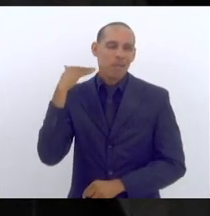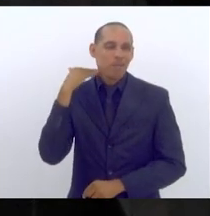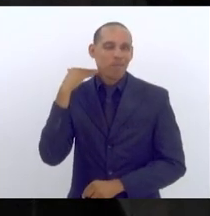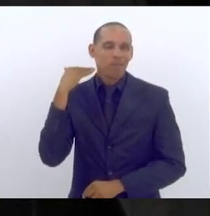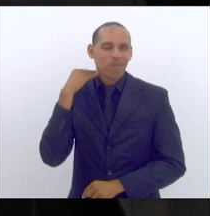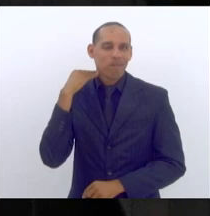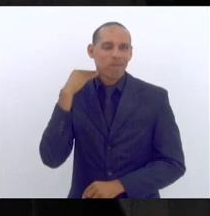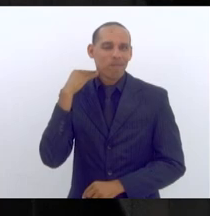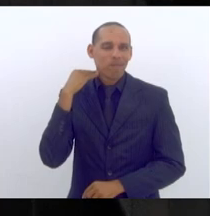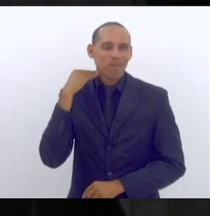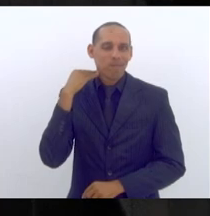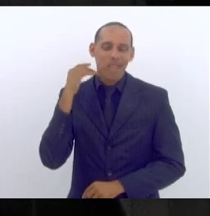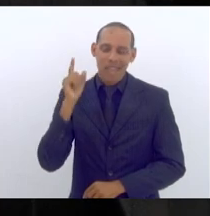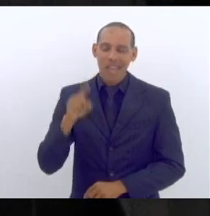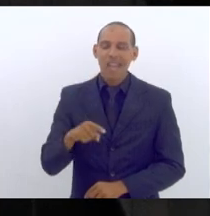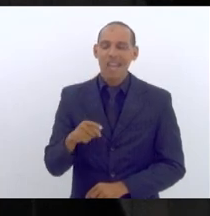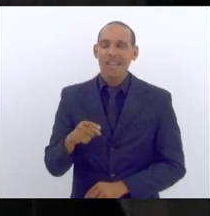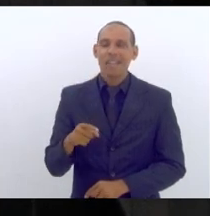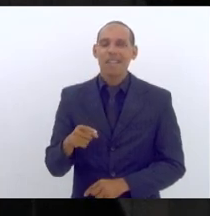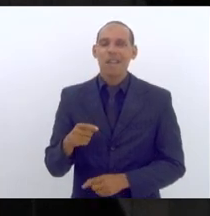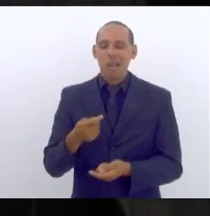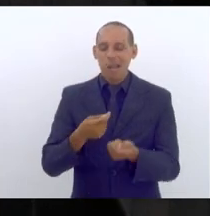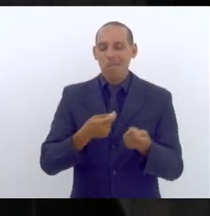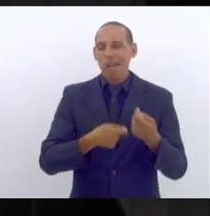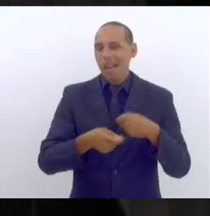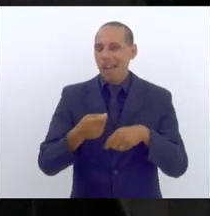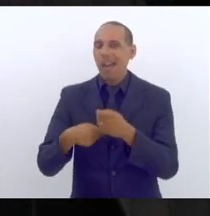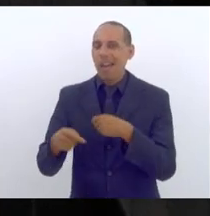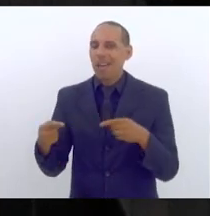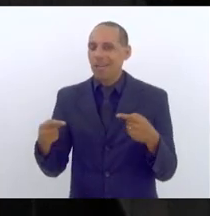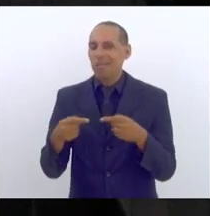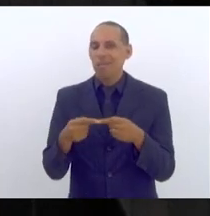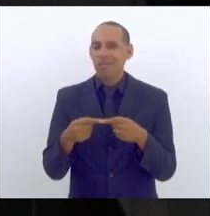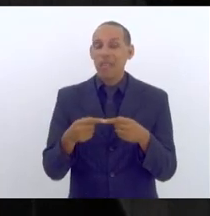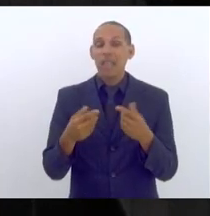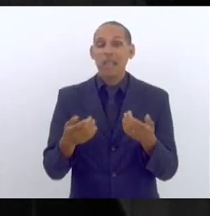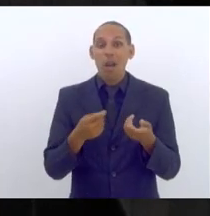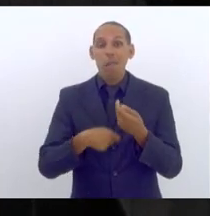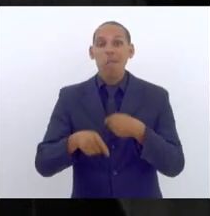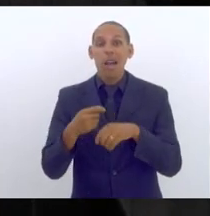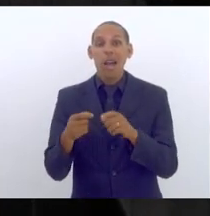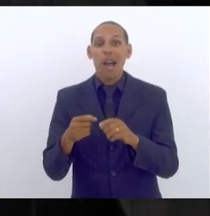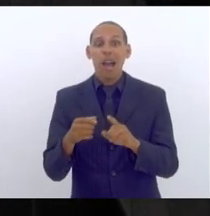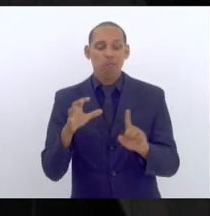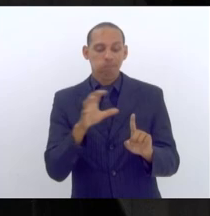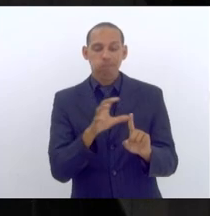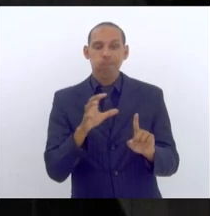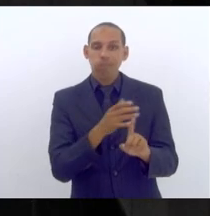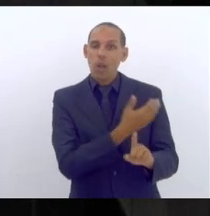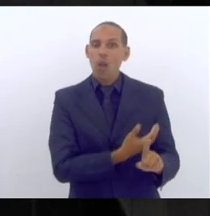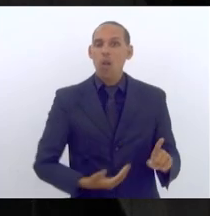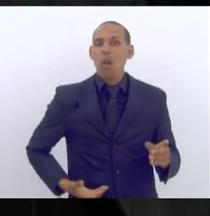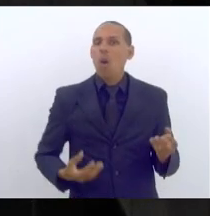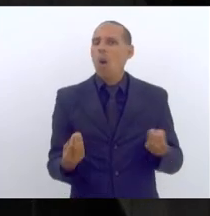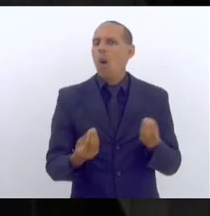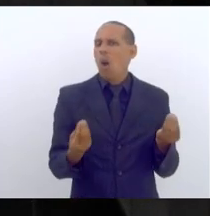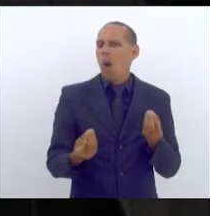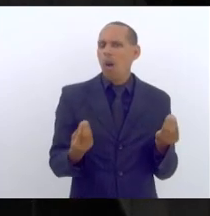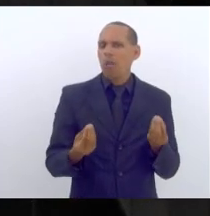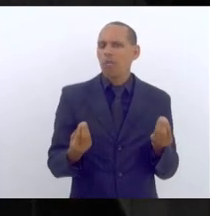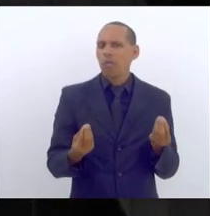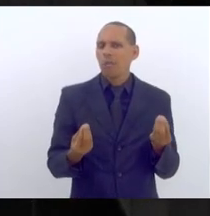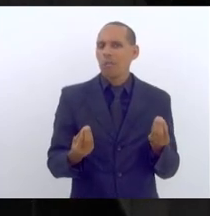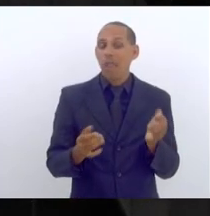Esse é o mercado Então como é que o mercado pressiona o governo a inflação